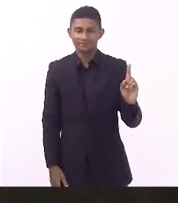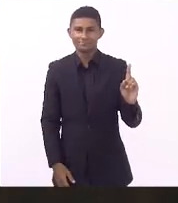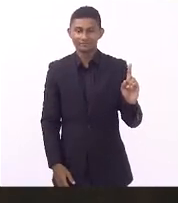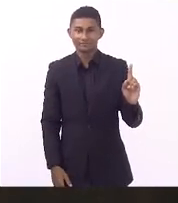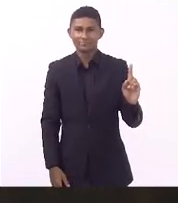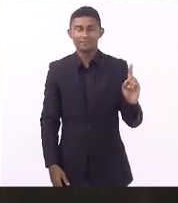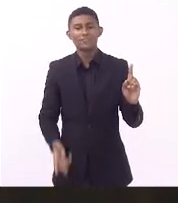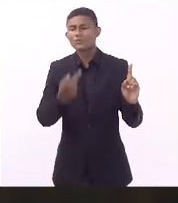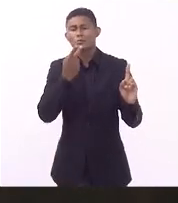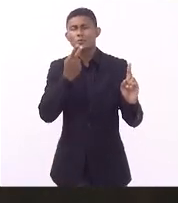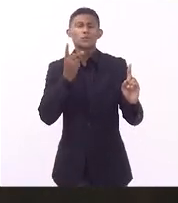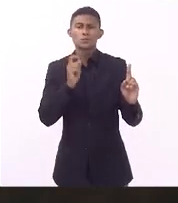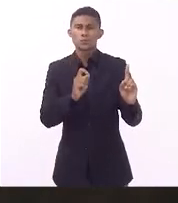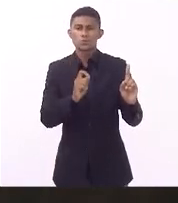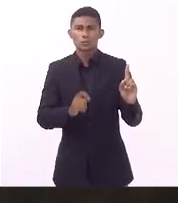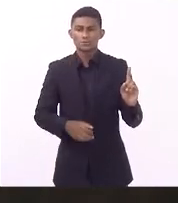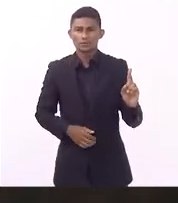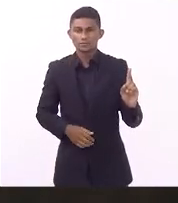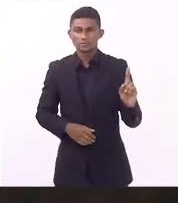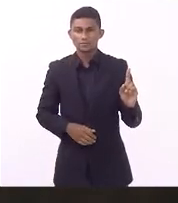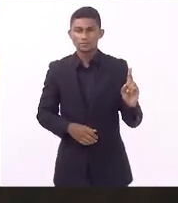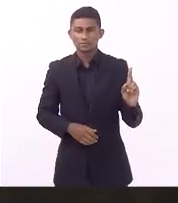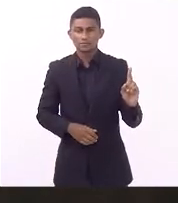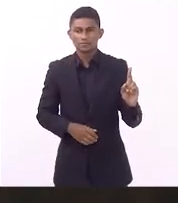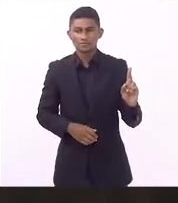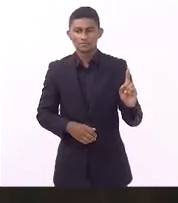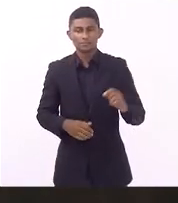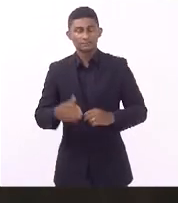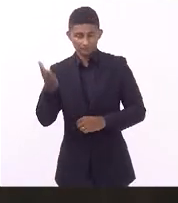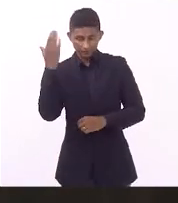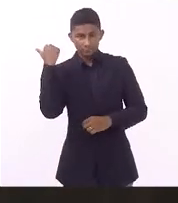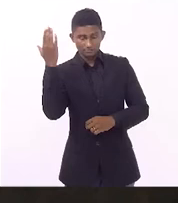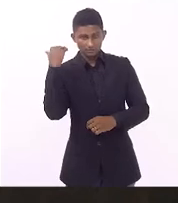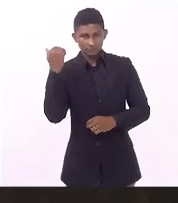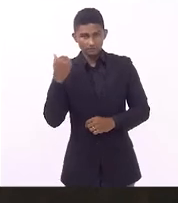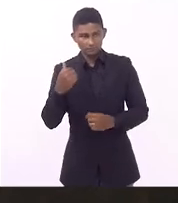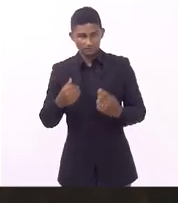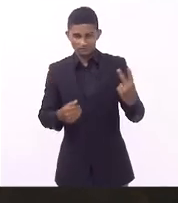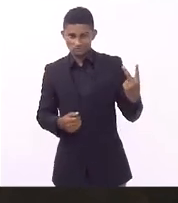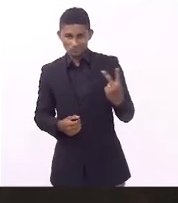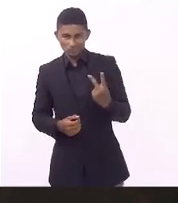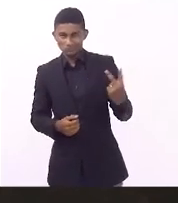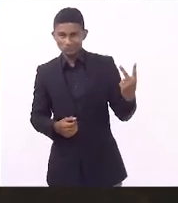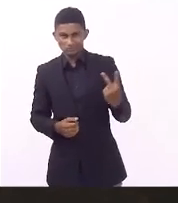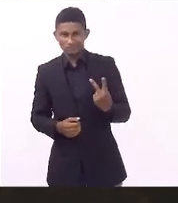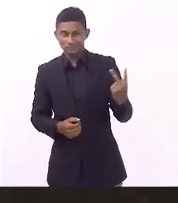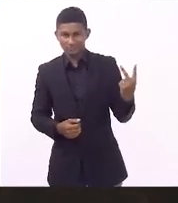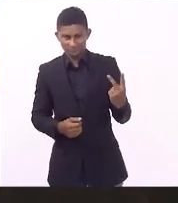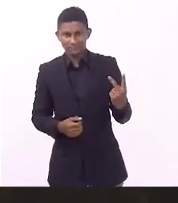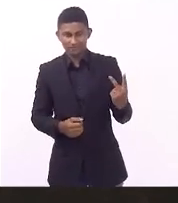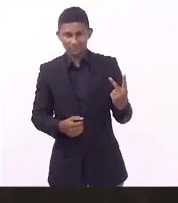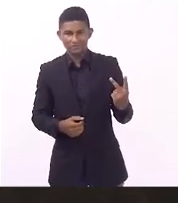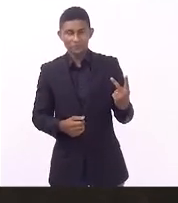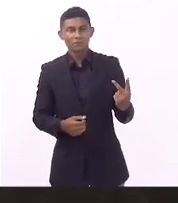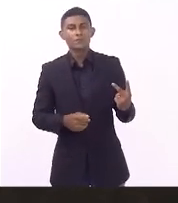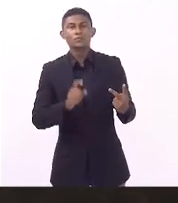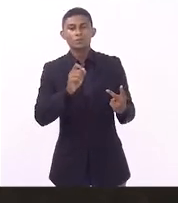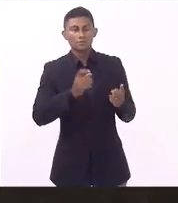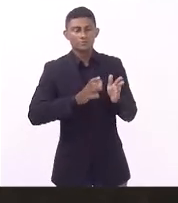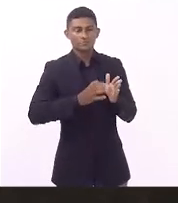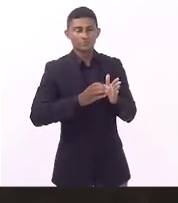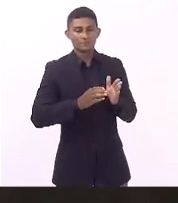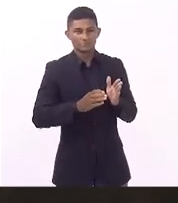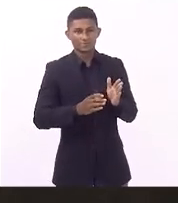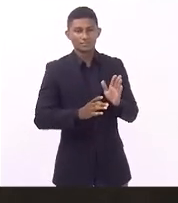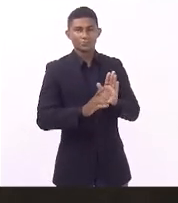Eu devo dizer que quando nós fizemos a chapa, que atualmente compõe a diretoria, eu conheci o Pagé só